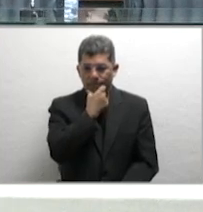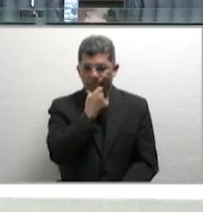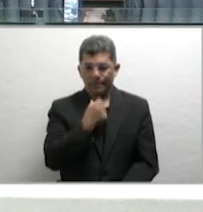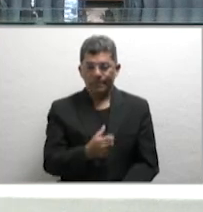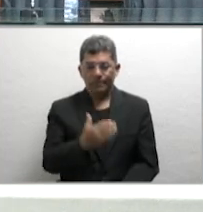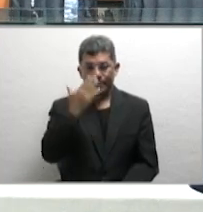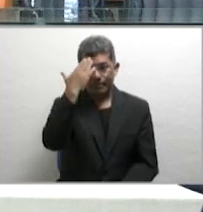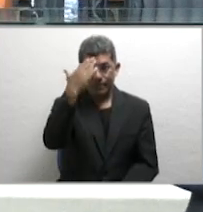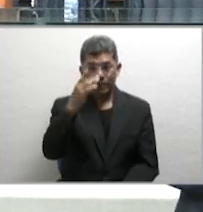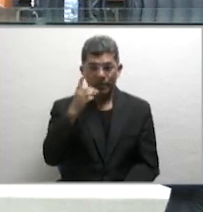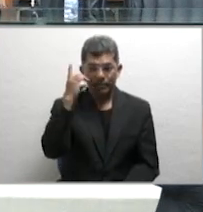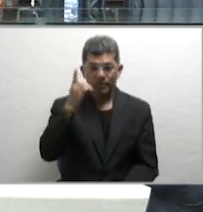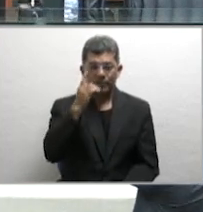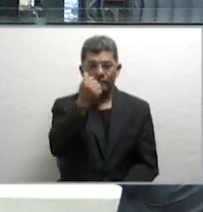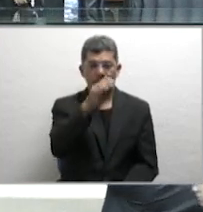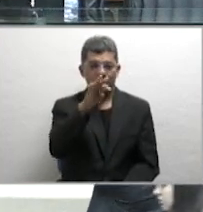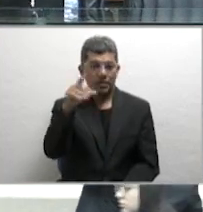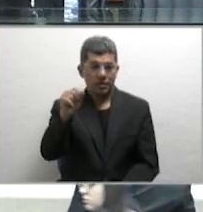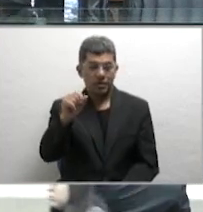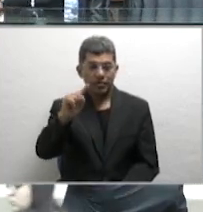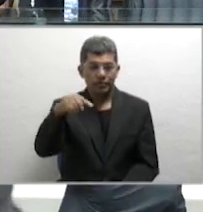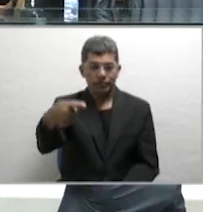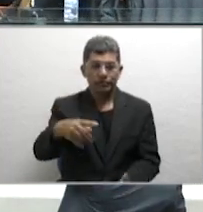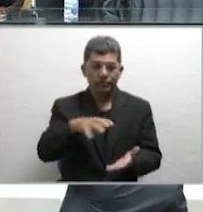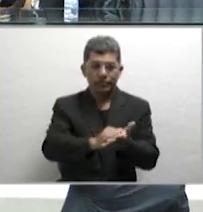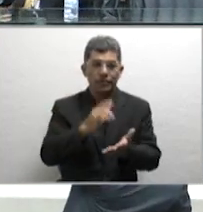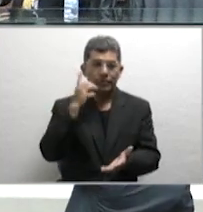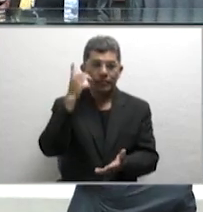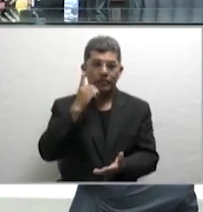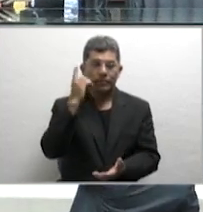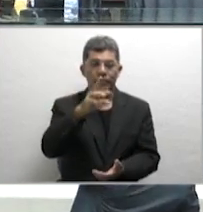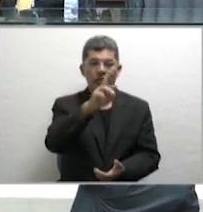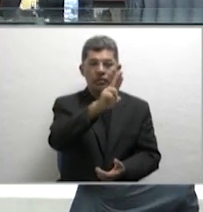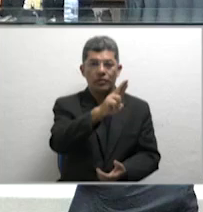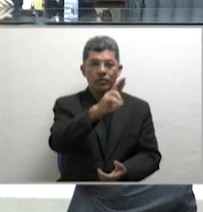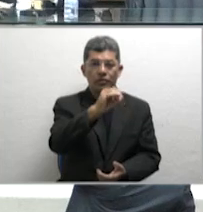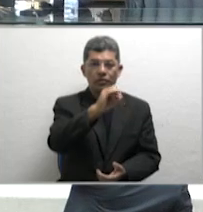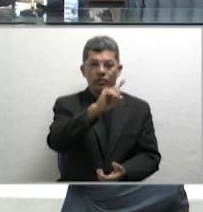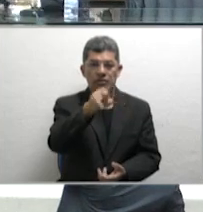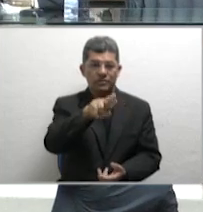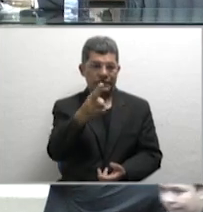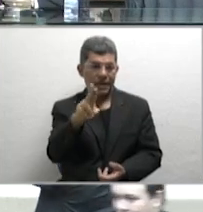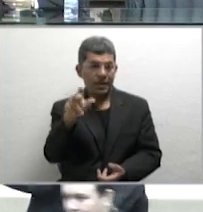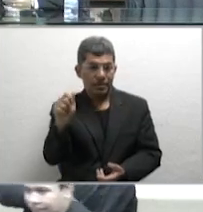Obrigado, deputado Abdala Frasch. Próximo orador inscrito, deputado Rosenha.